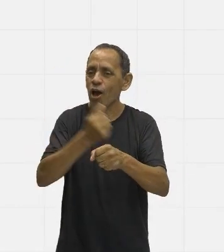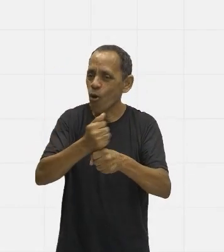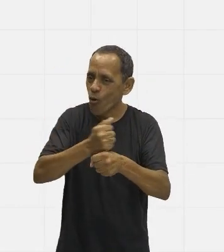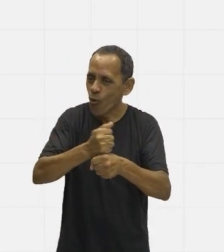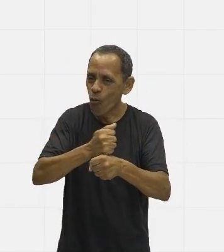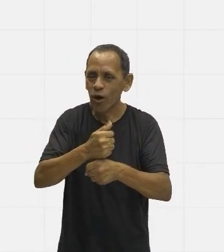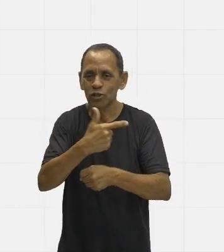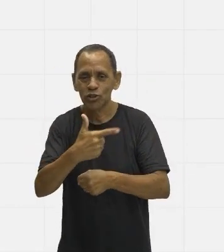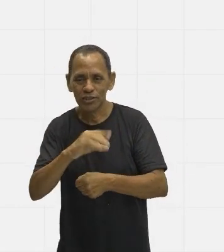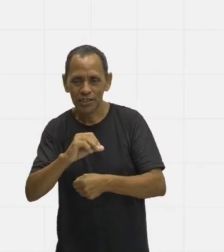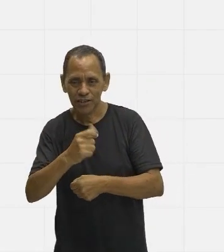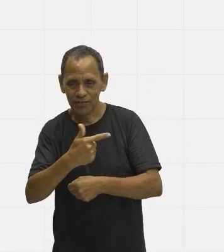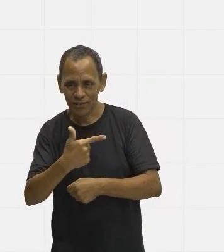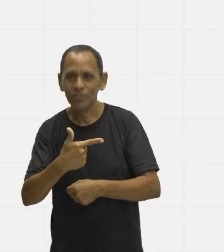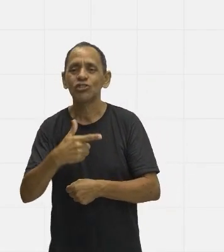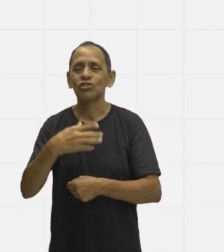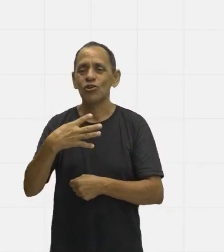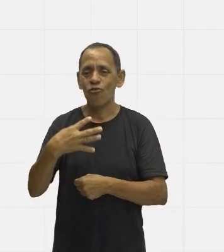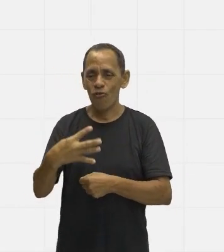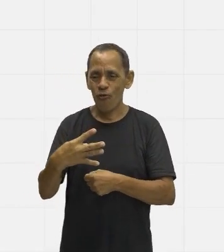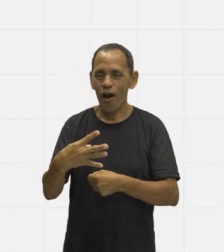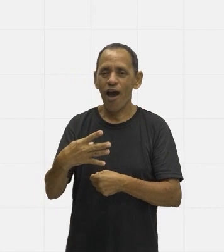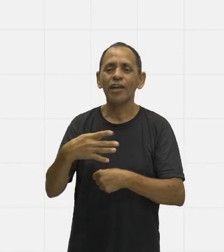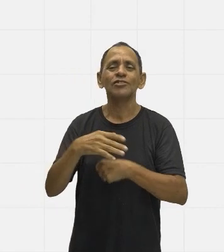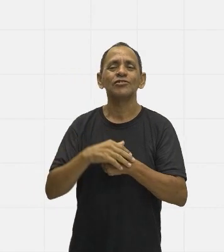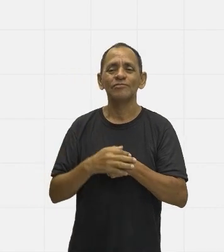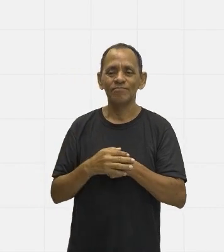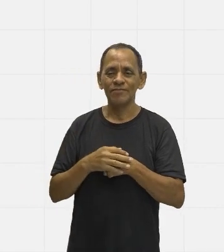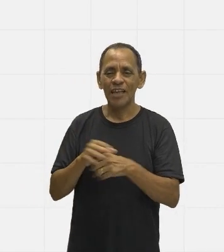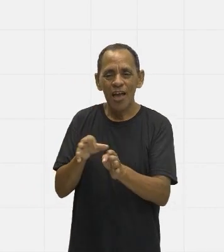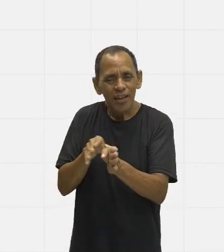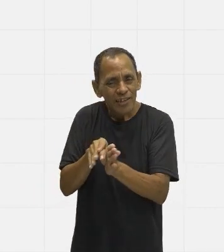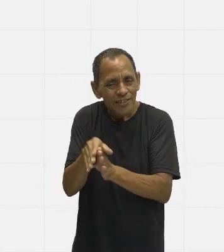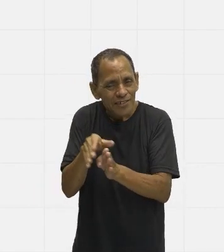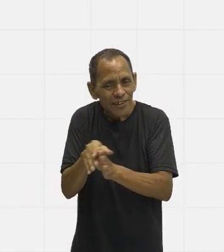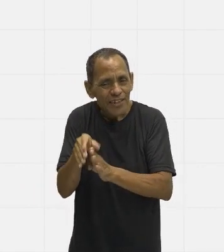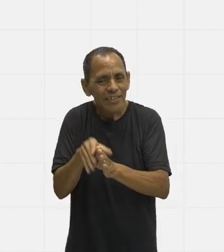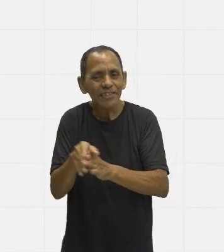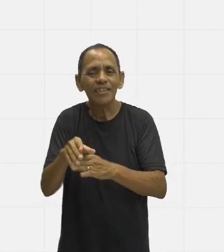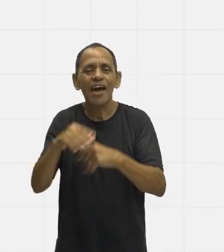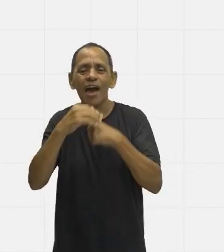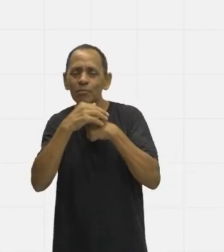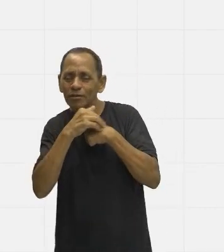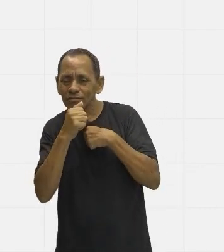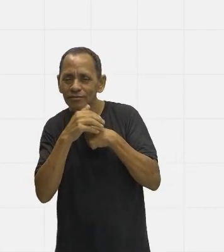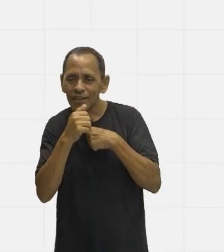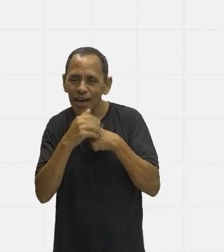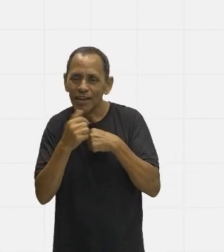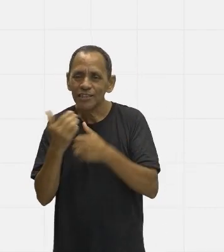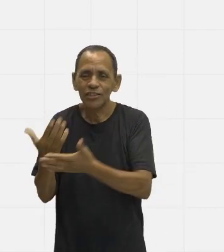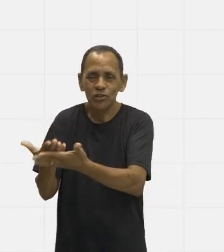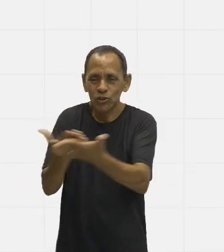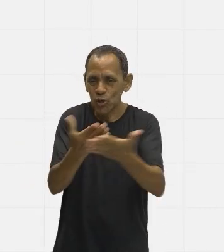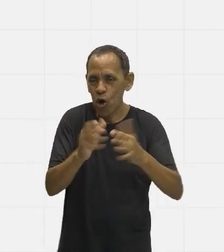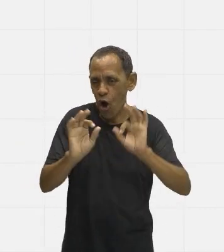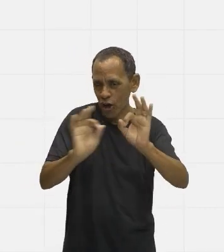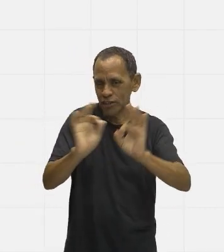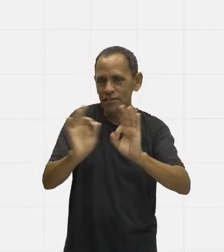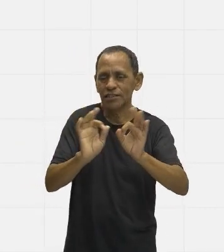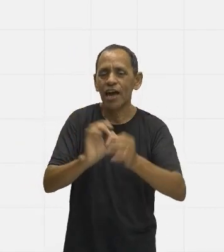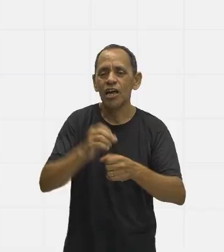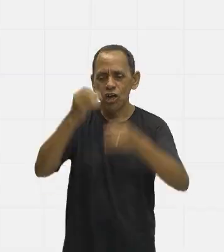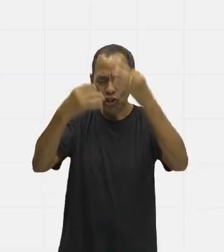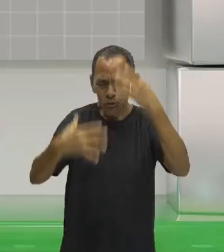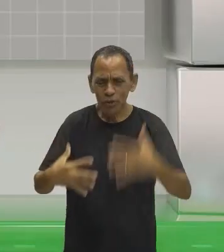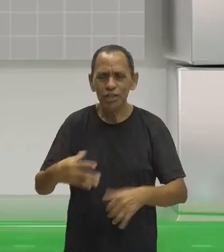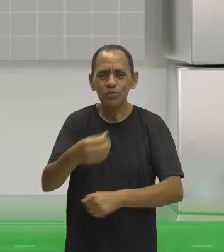sendo preparado com muito carinho, é uma aula muito especial, não é? Vai ser uma aula muito agradável. Então explique para eles isso.